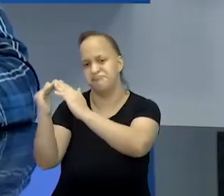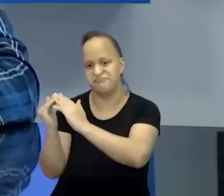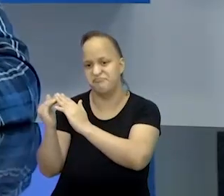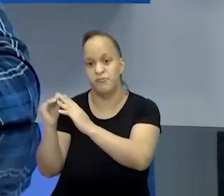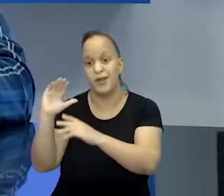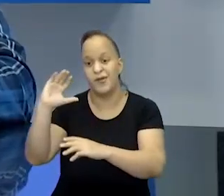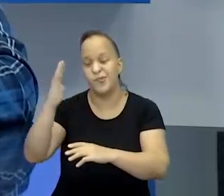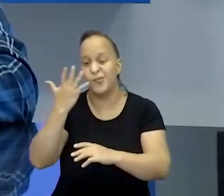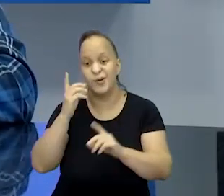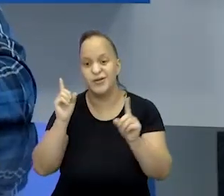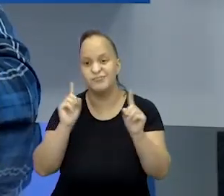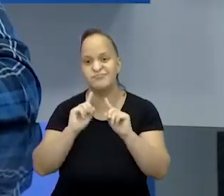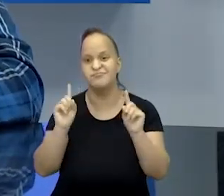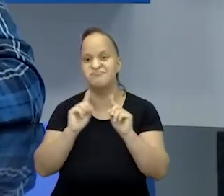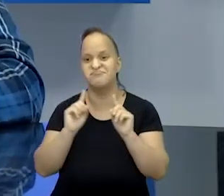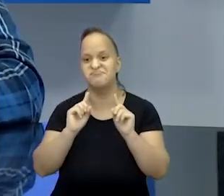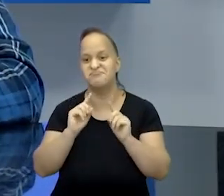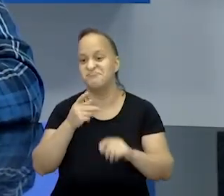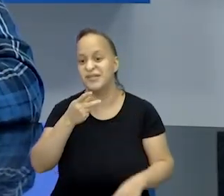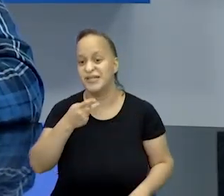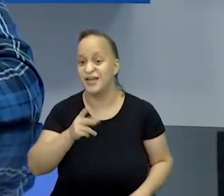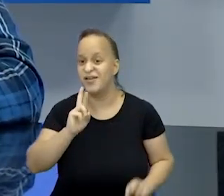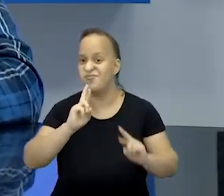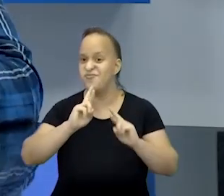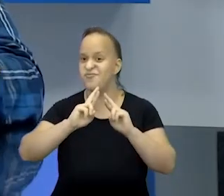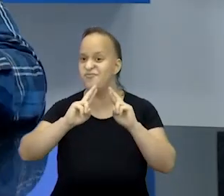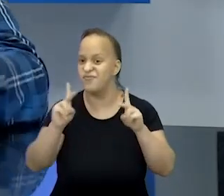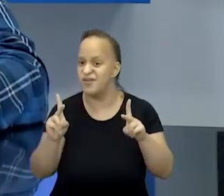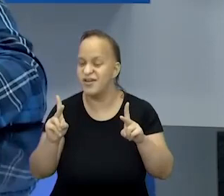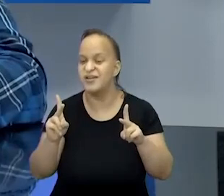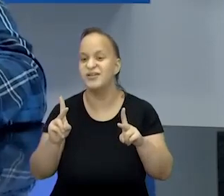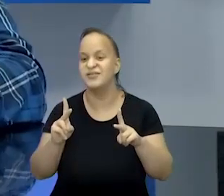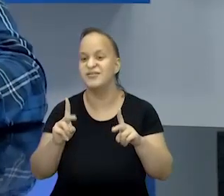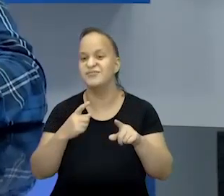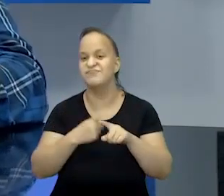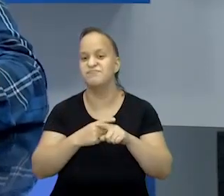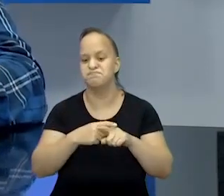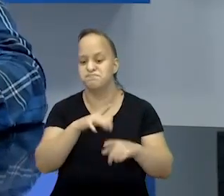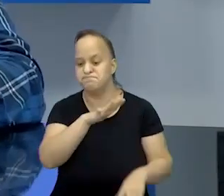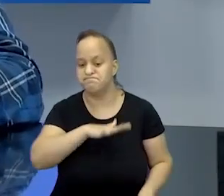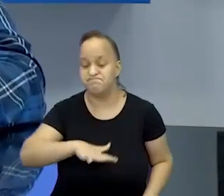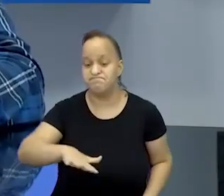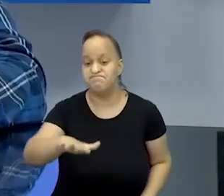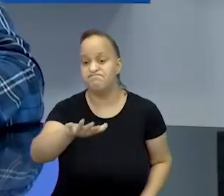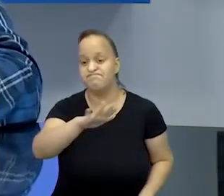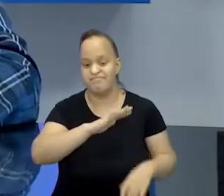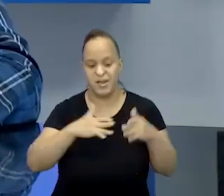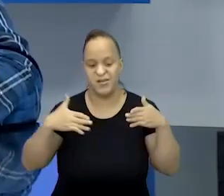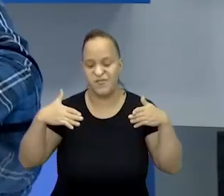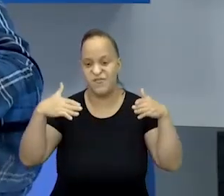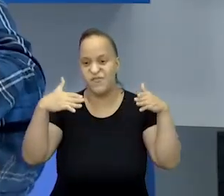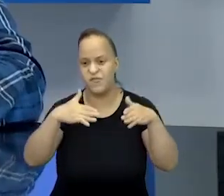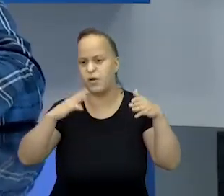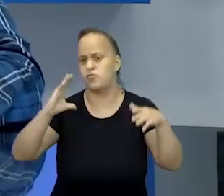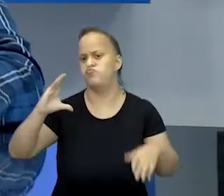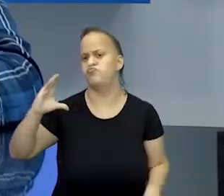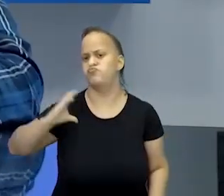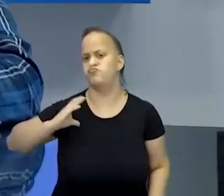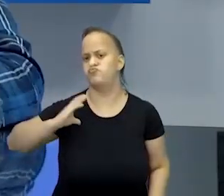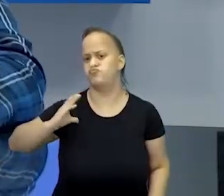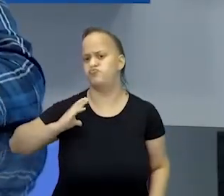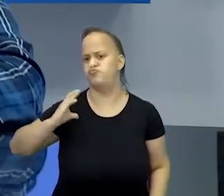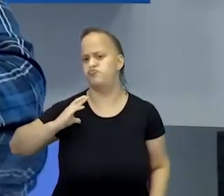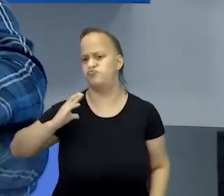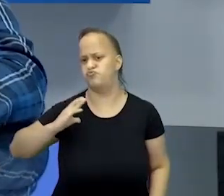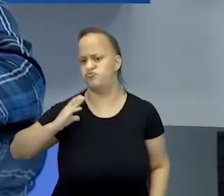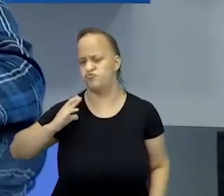não acontecendo no bairro de Paraisópolis, porque aquela região já era para ser voltada para as elites. Porém, né, com